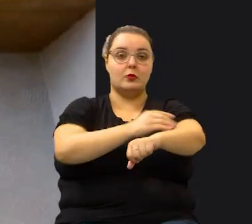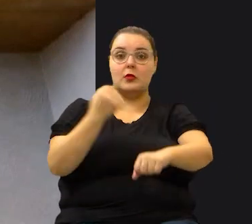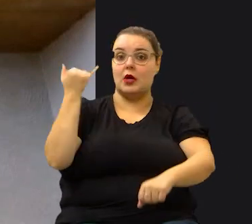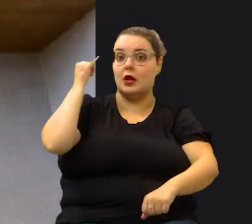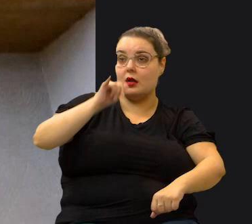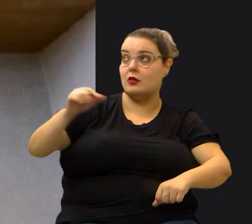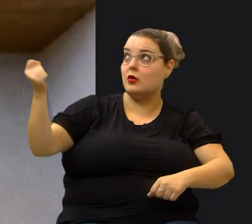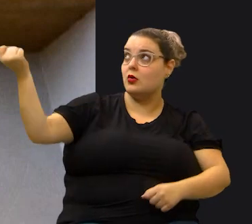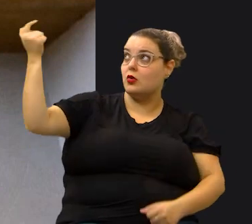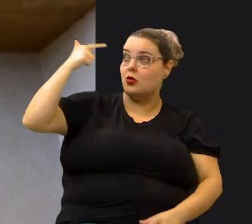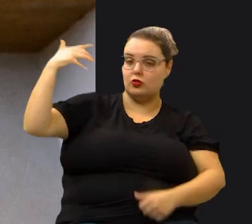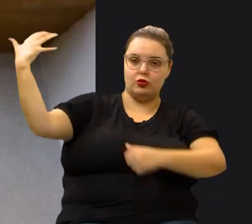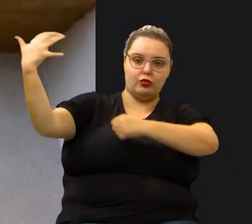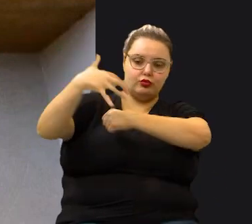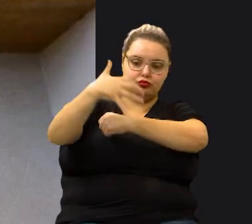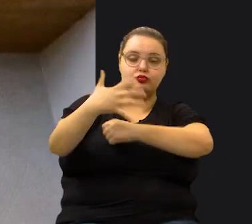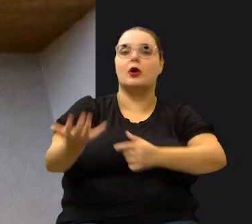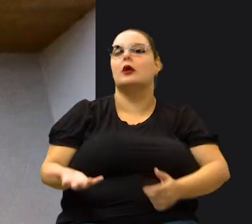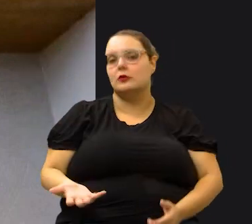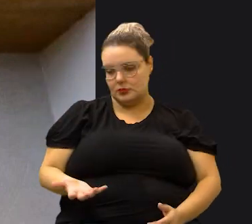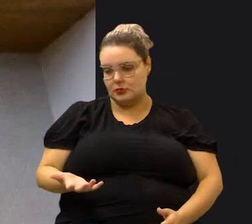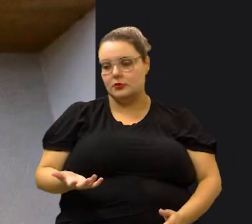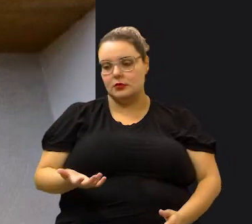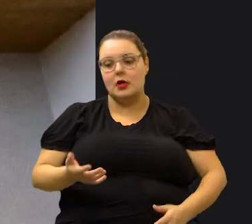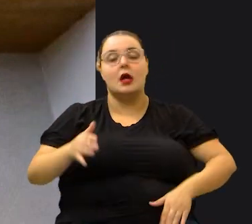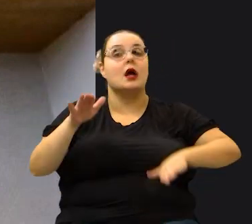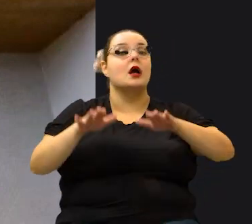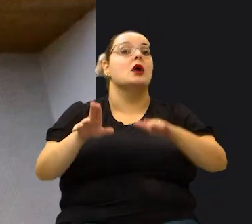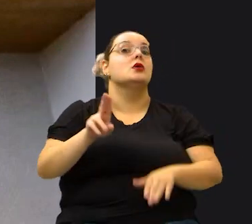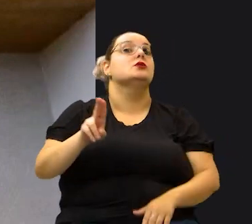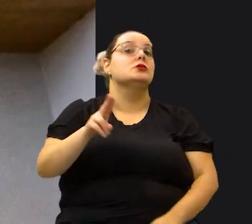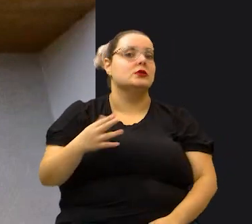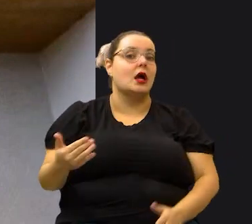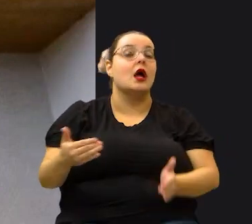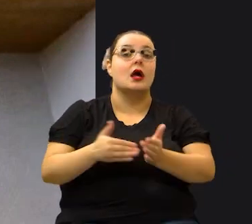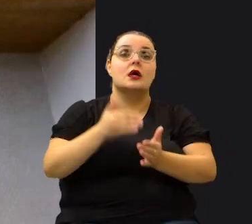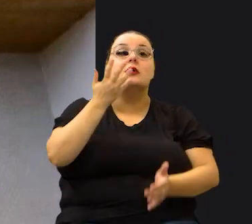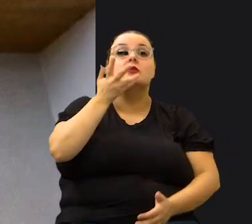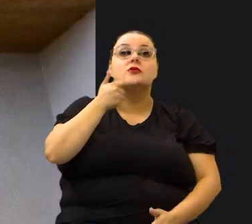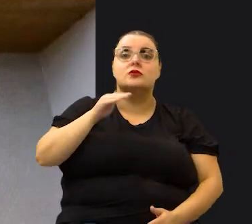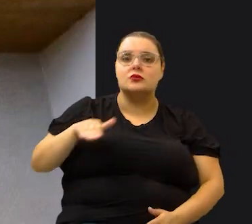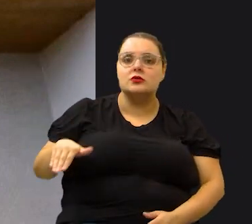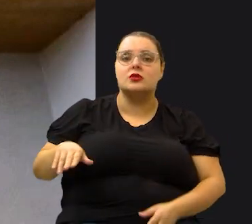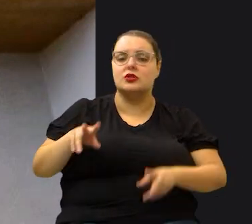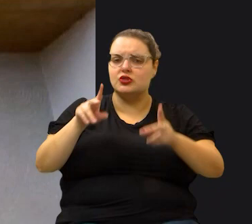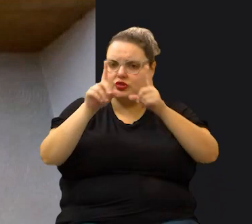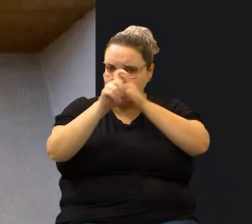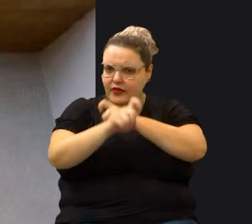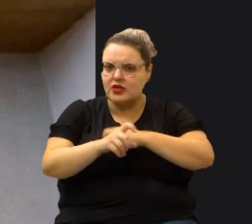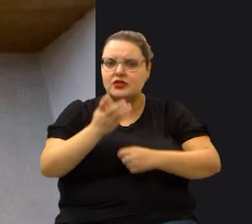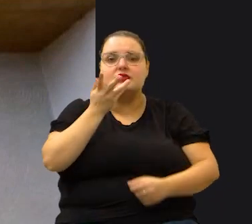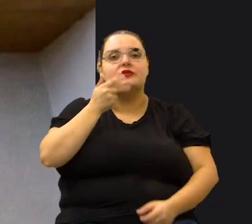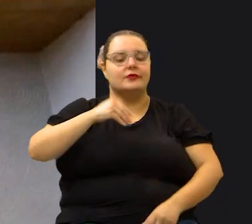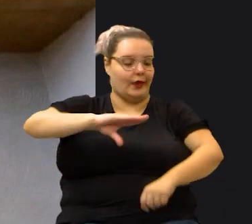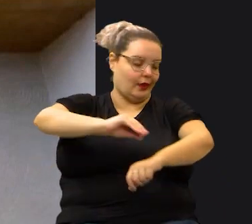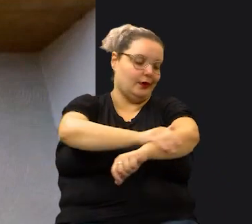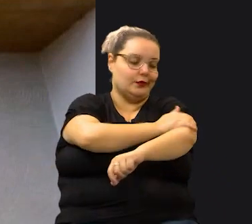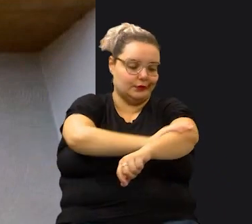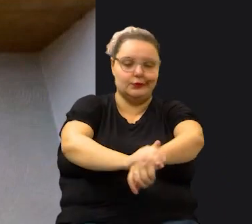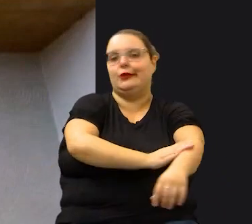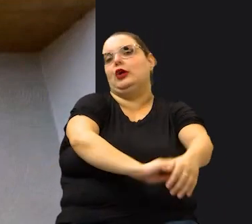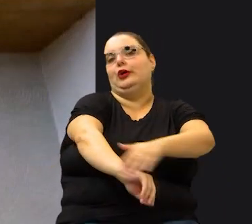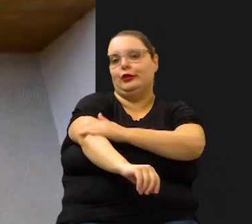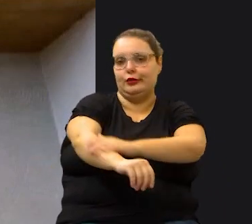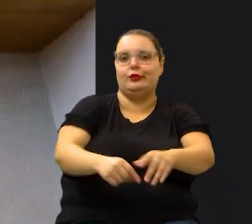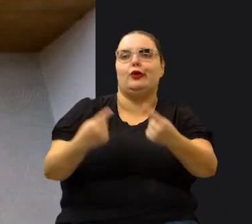proteção ultravioleta, muitas vezes com fator alto, muitas vezes utilizado até mesmo em criança, que é difícil você, às vezes, garantir que a criança fique aplicando e